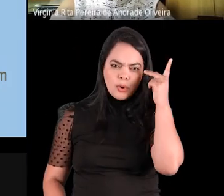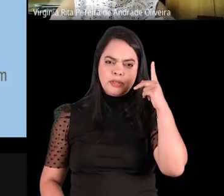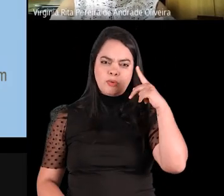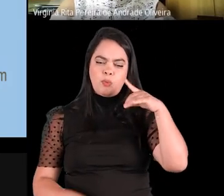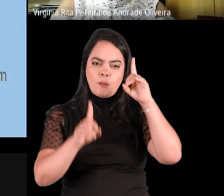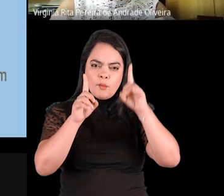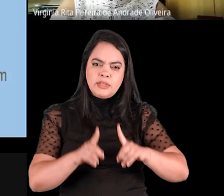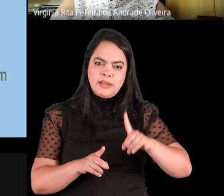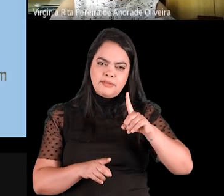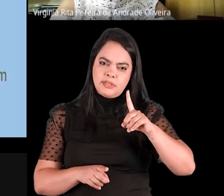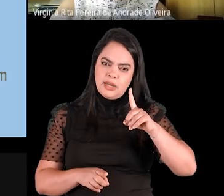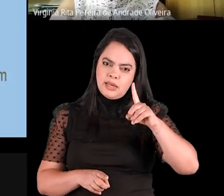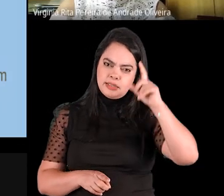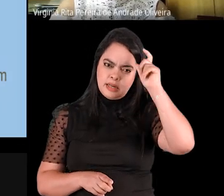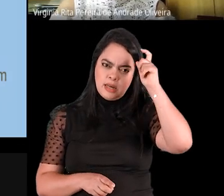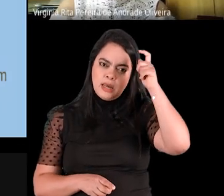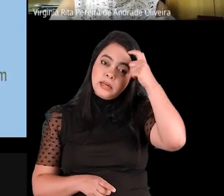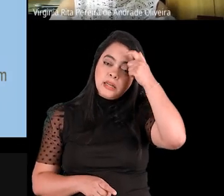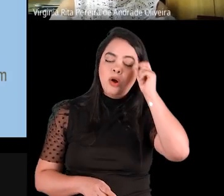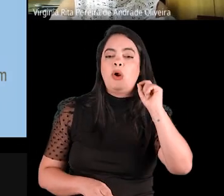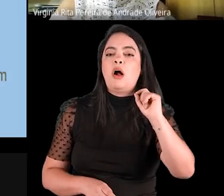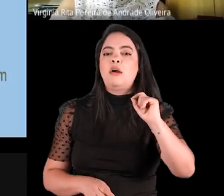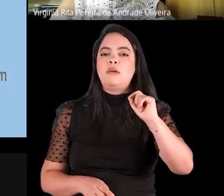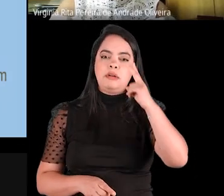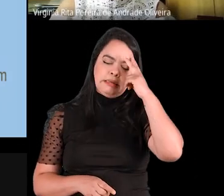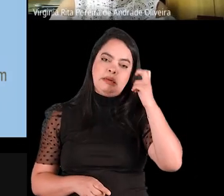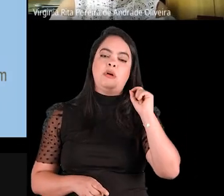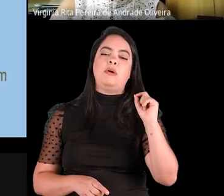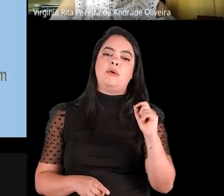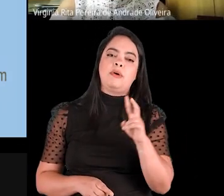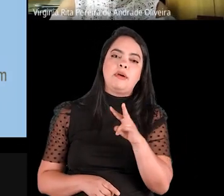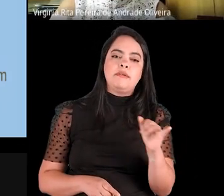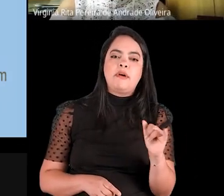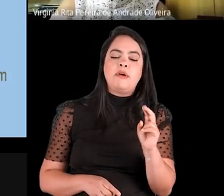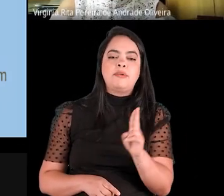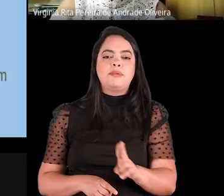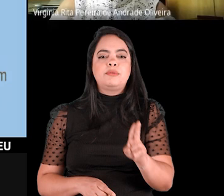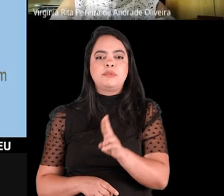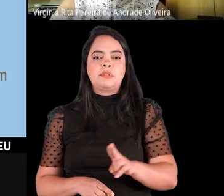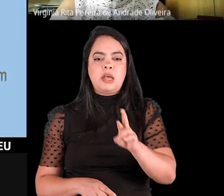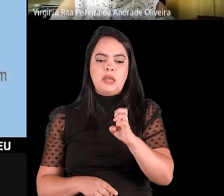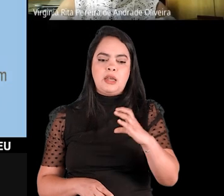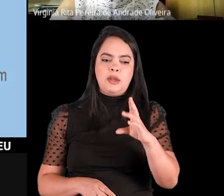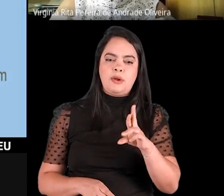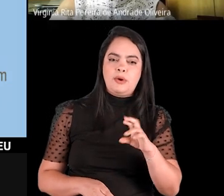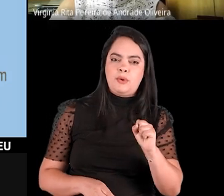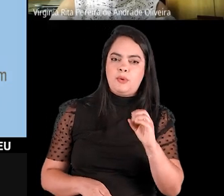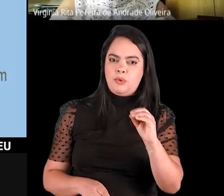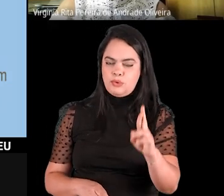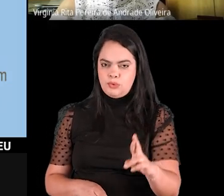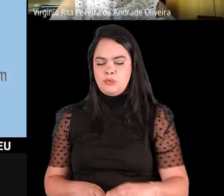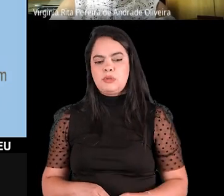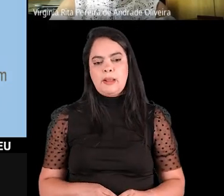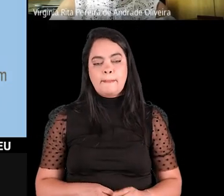este recurso, ele vai funcionar, né? Mas como a gente sempre trabalha na lógica da diferença, para além da diversidade, então a